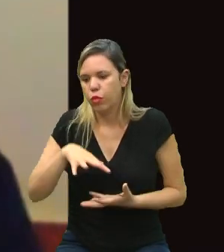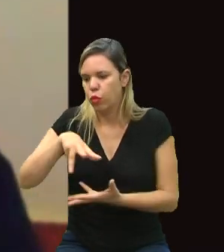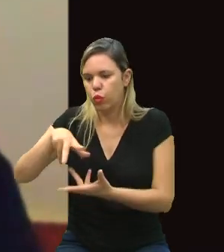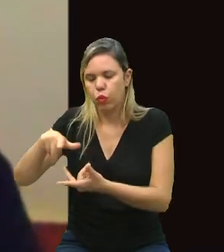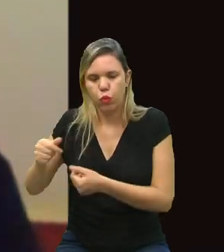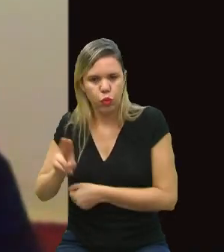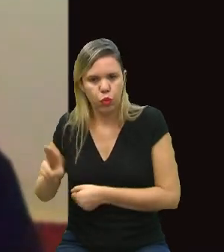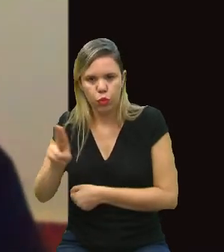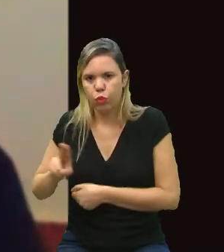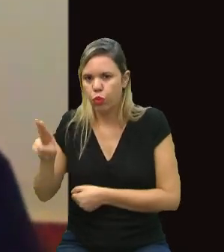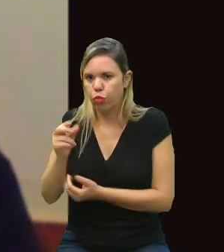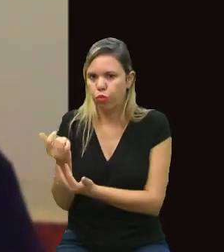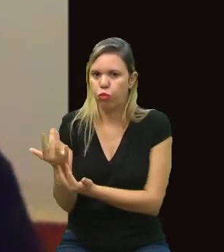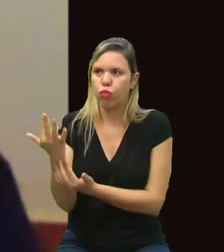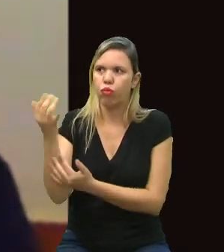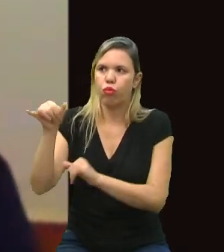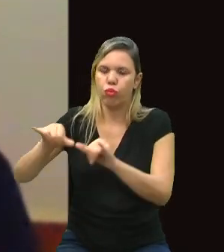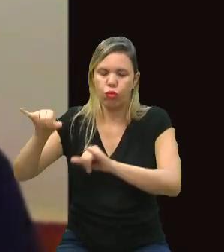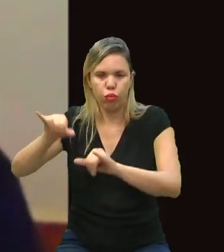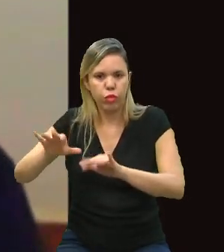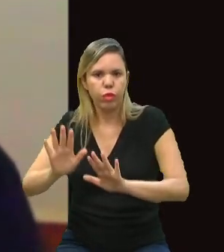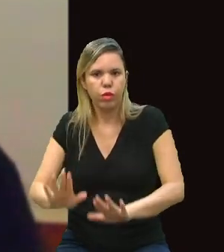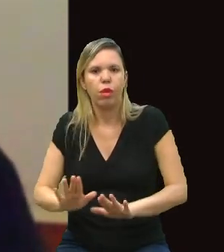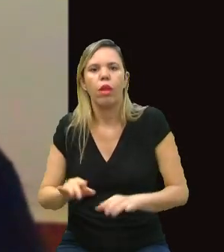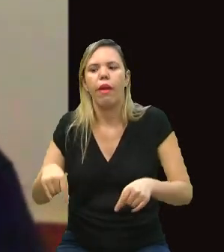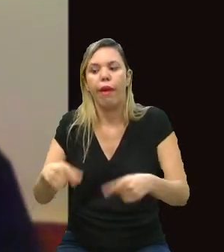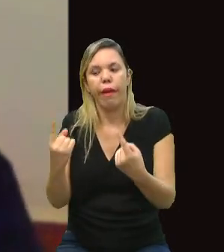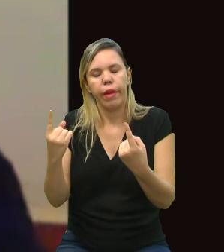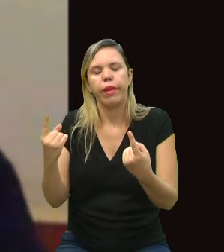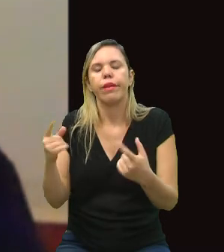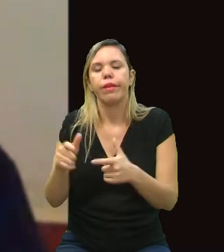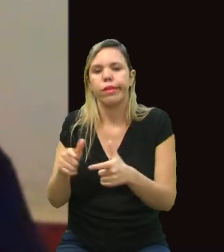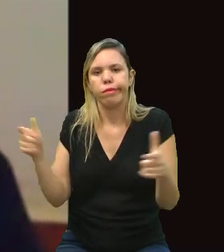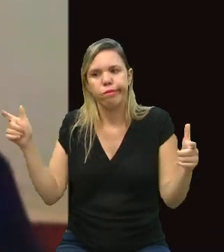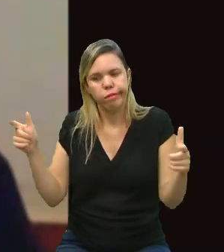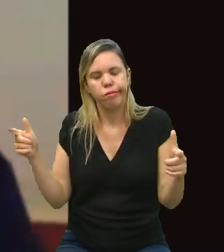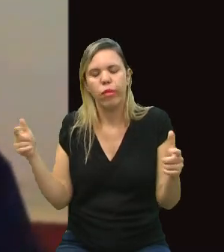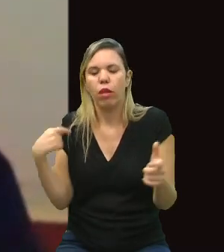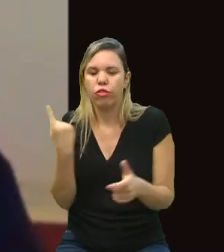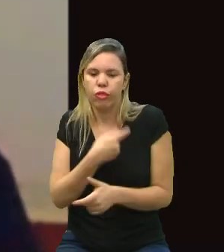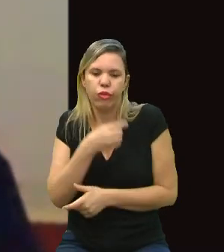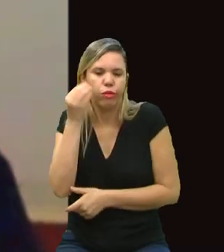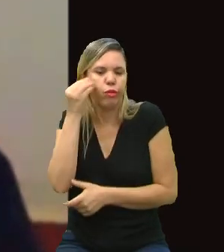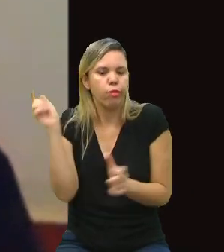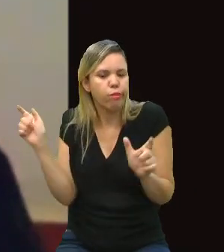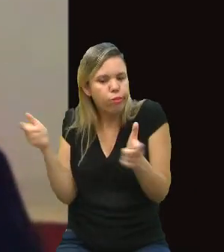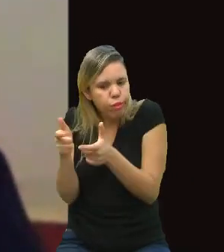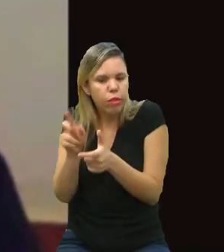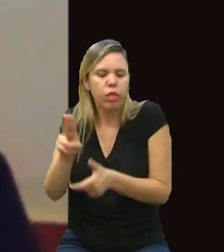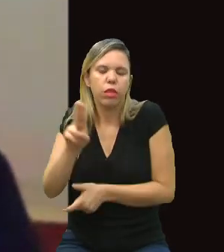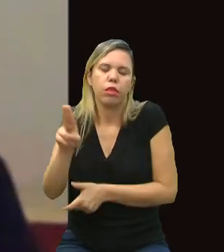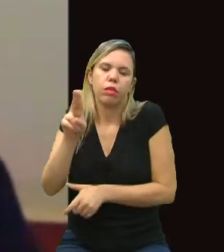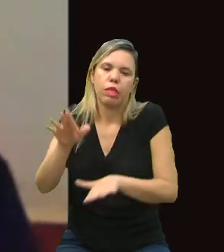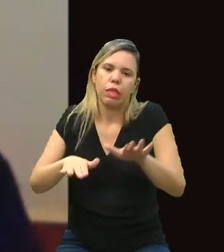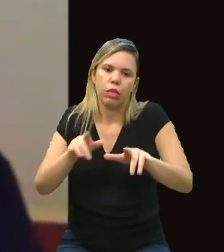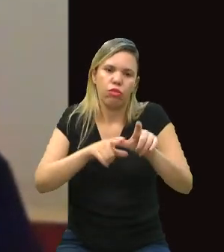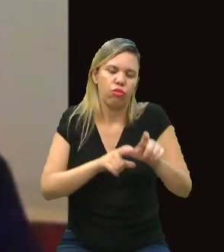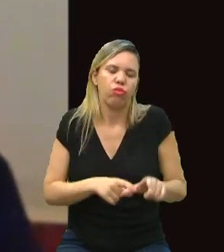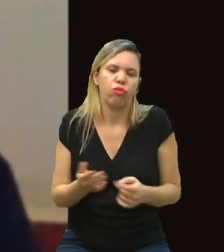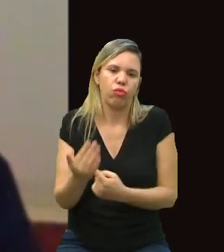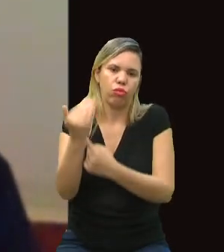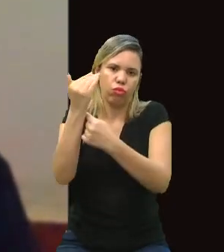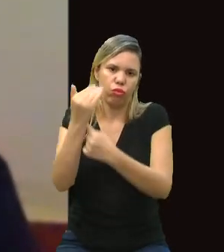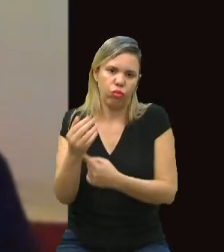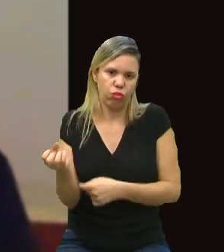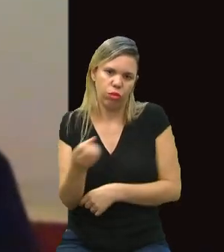muito grande diminuí-la, porque depende de tecnologia e de inovação tecnológica. Sim. Agora, no Brasil,